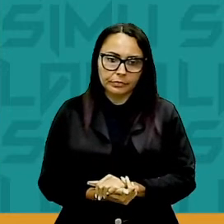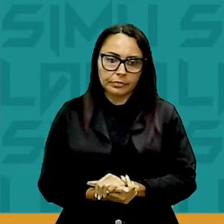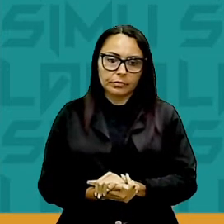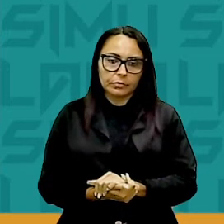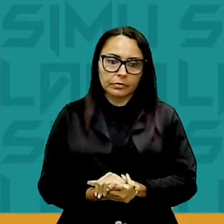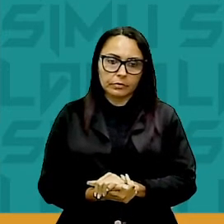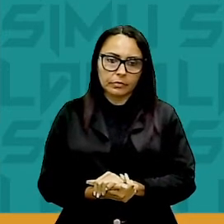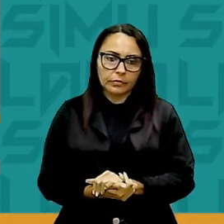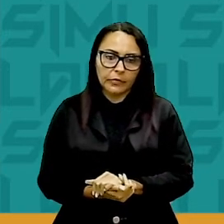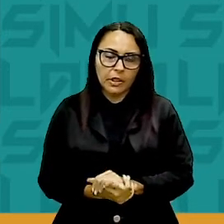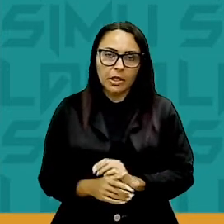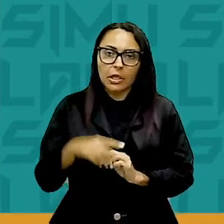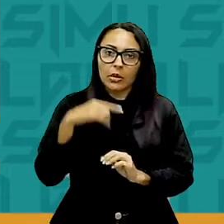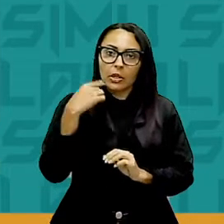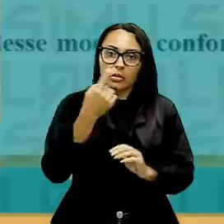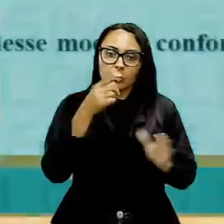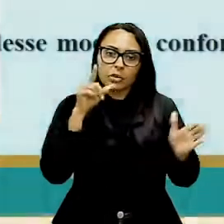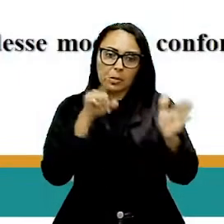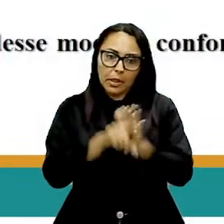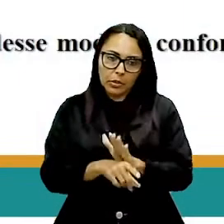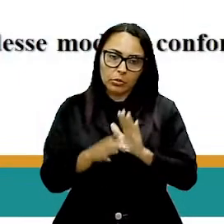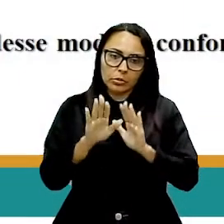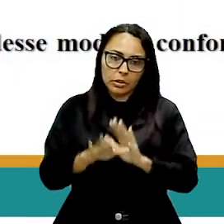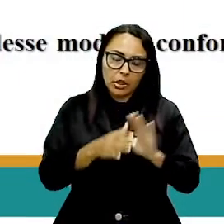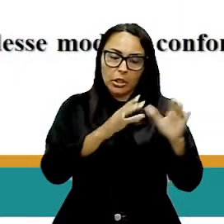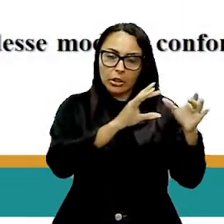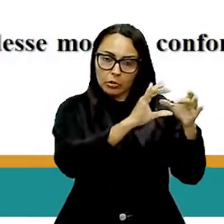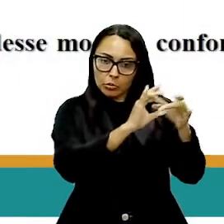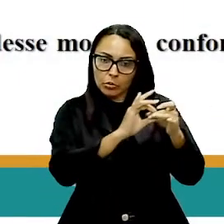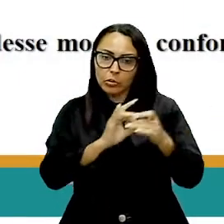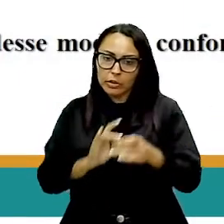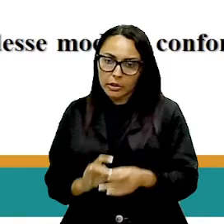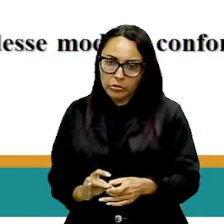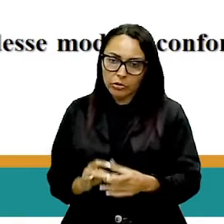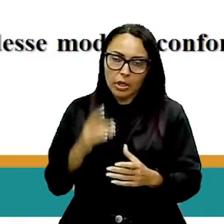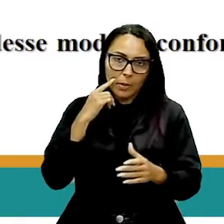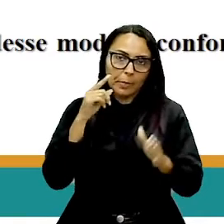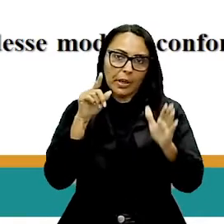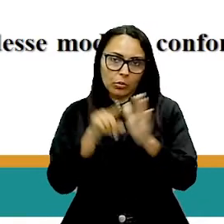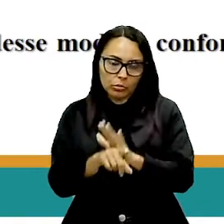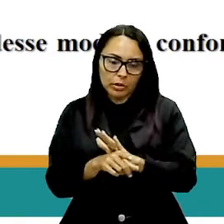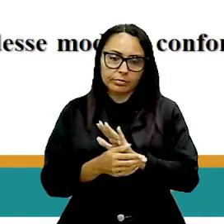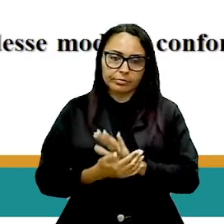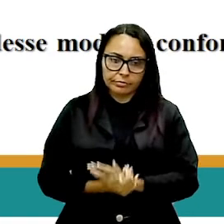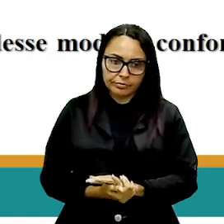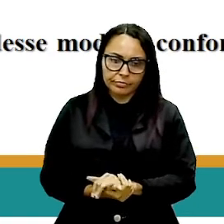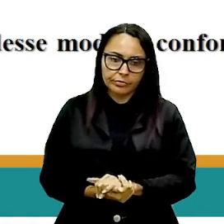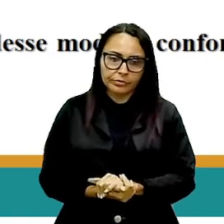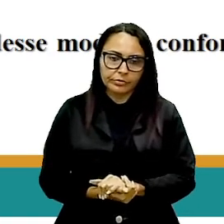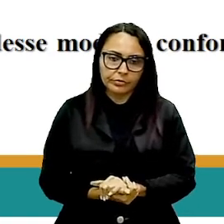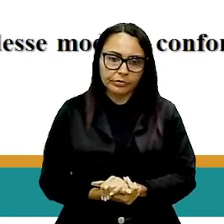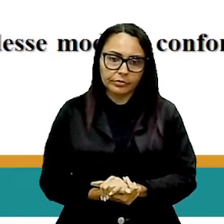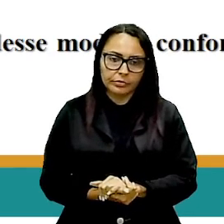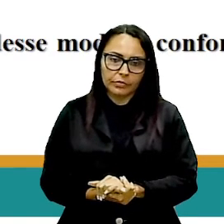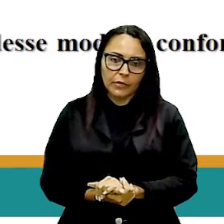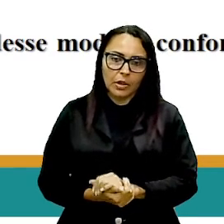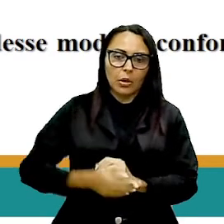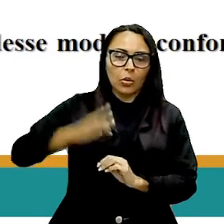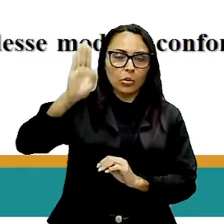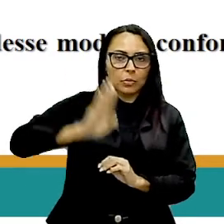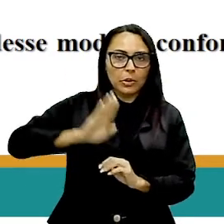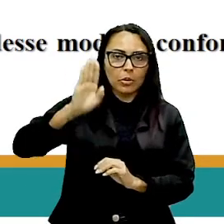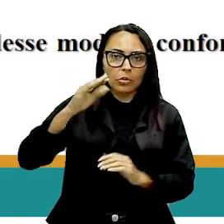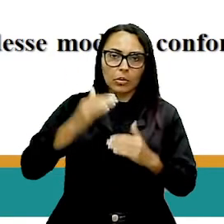voltar aqui à nossa pergunta. Dentro desse contexto, veja o que a pergunta nos mostra. Os biólogos começaram